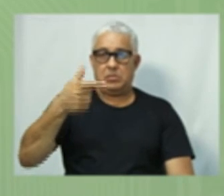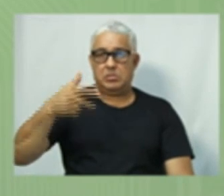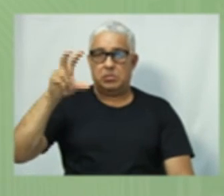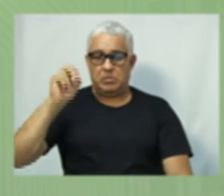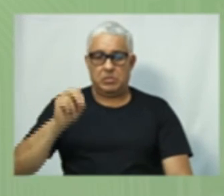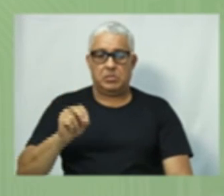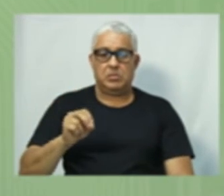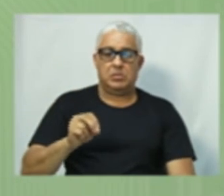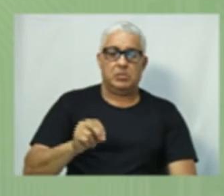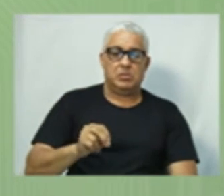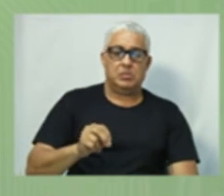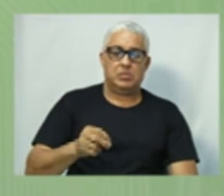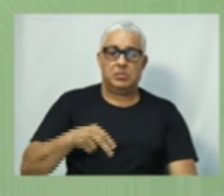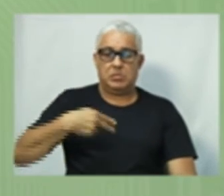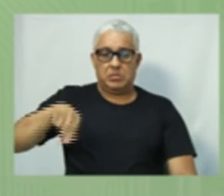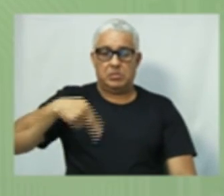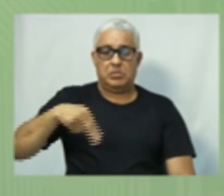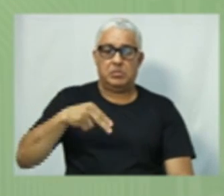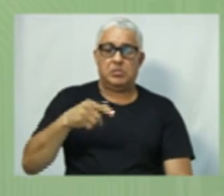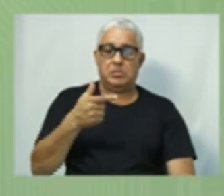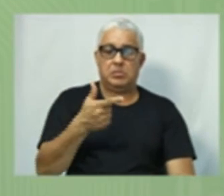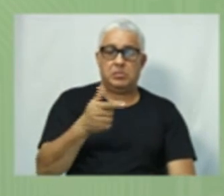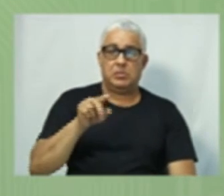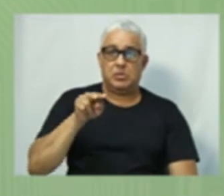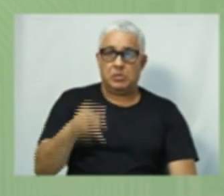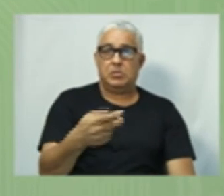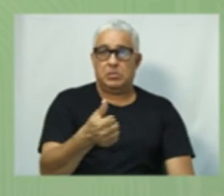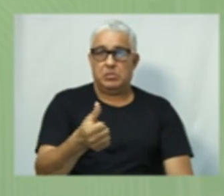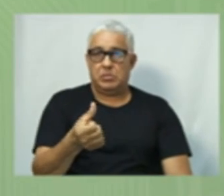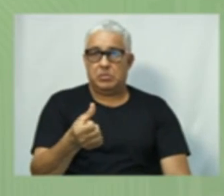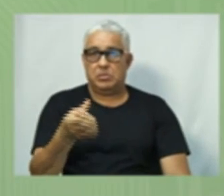2.160. Dezembro, 3.060.